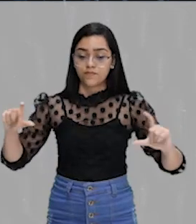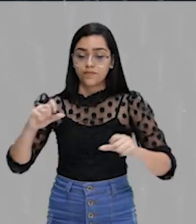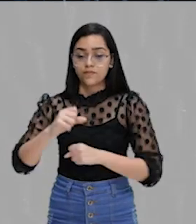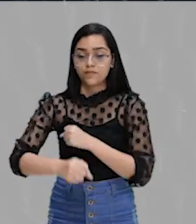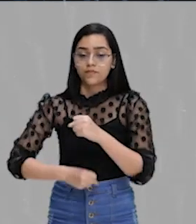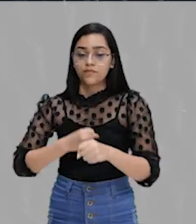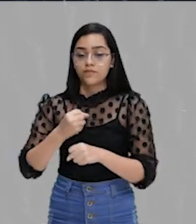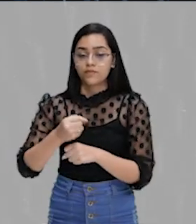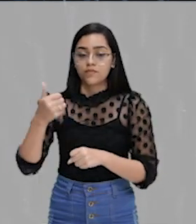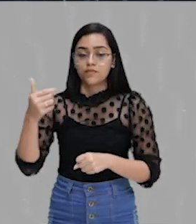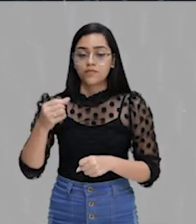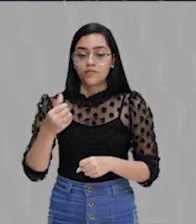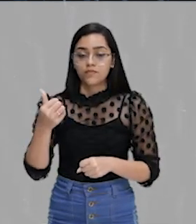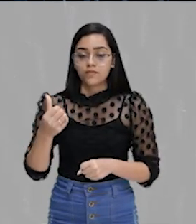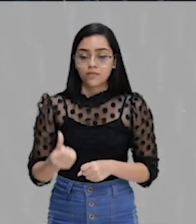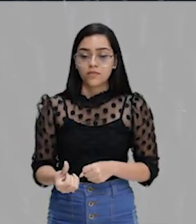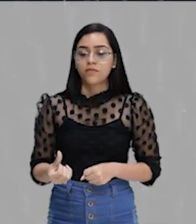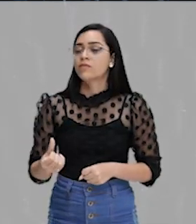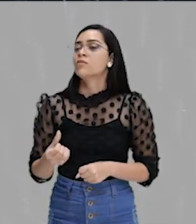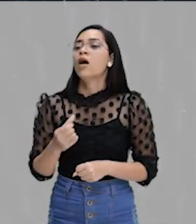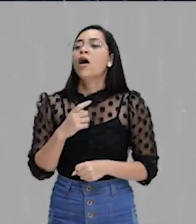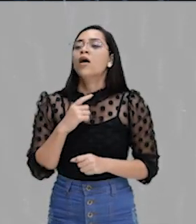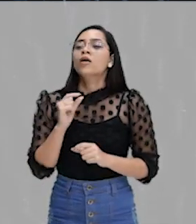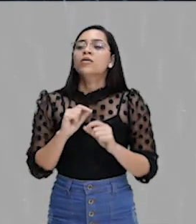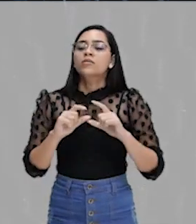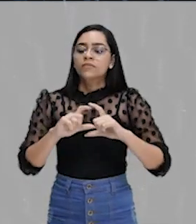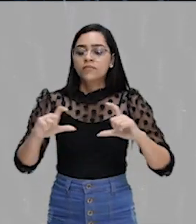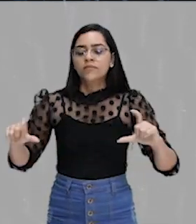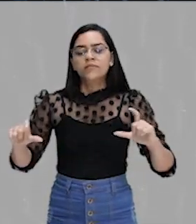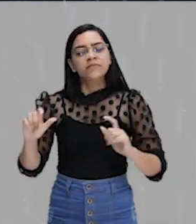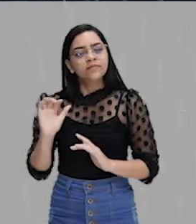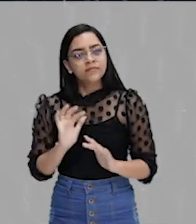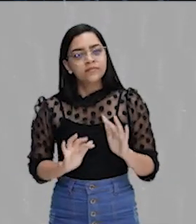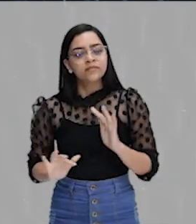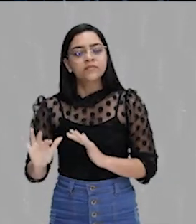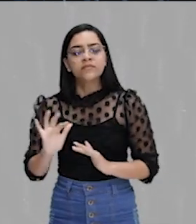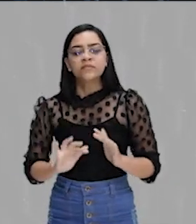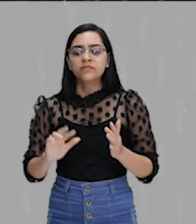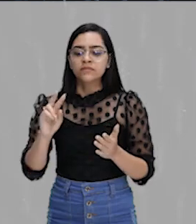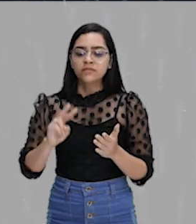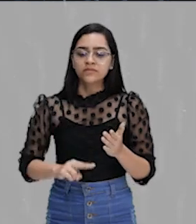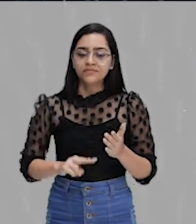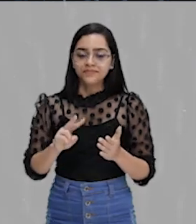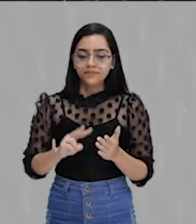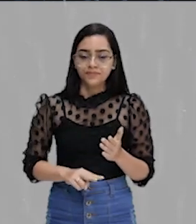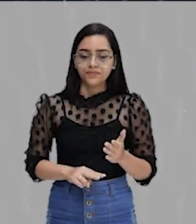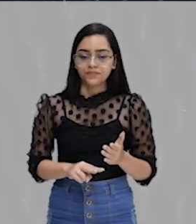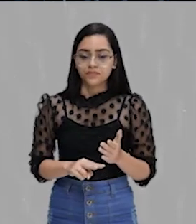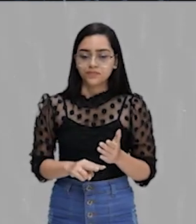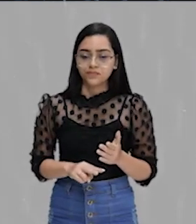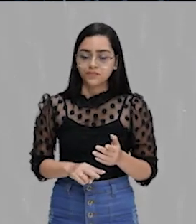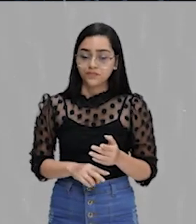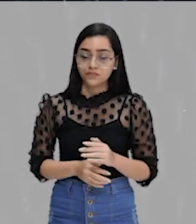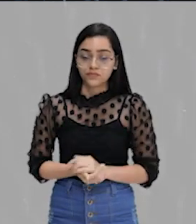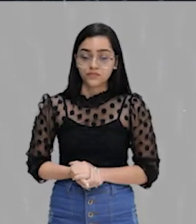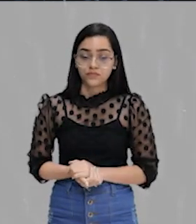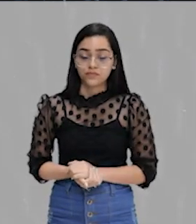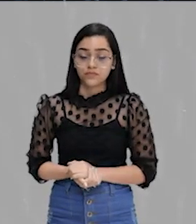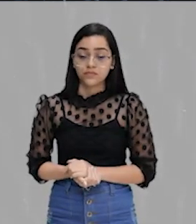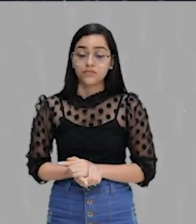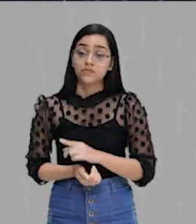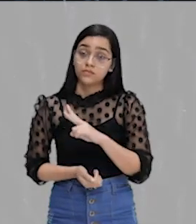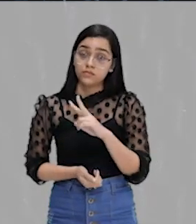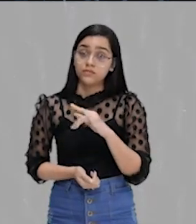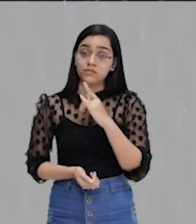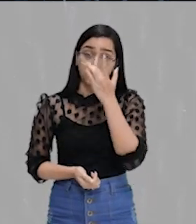2016, onde o fragmento, então tome muito cuidado, dê uma olhada bem para o fragmento, pense o fragmento, porque aí vai